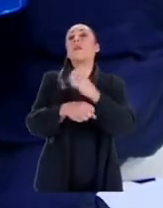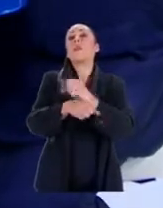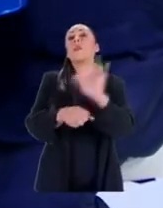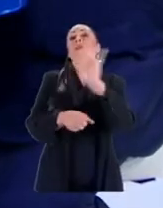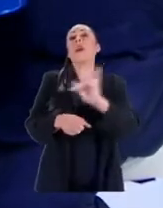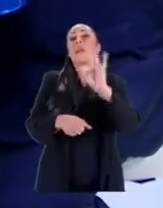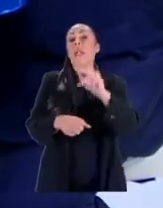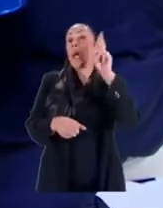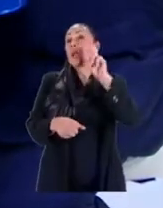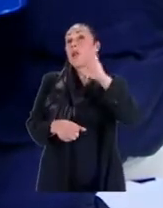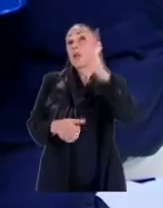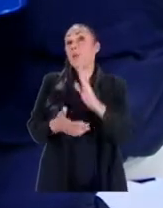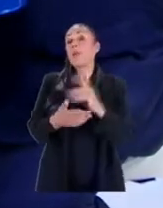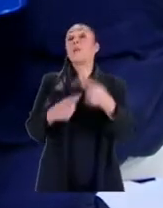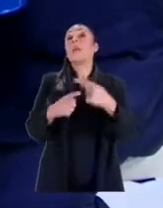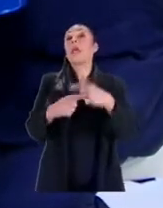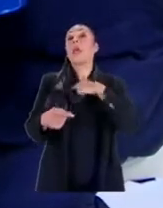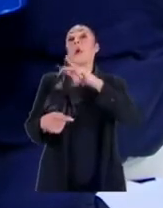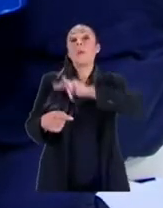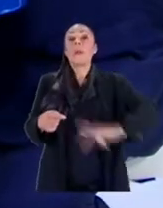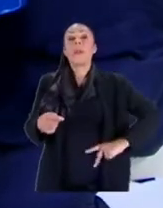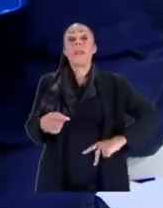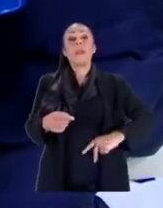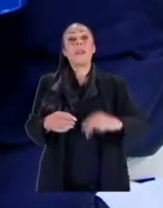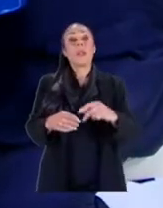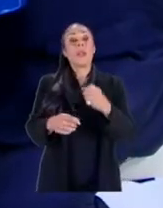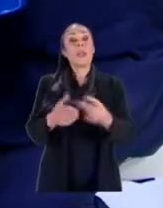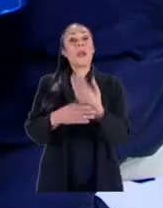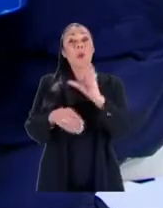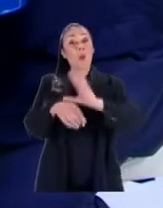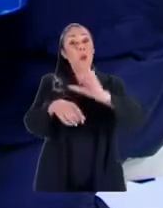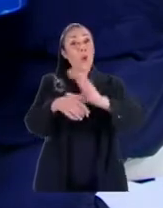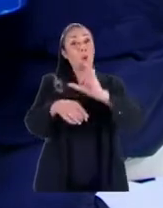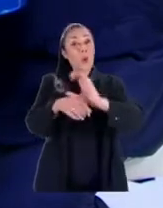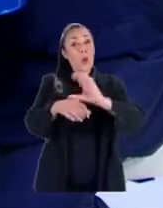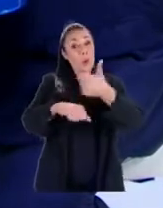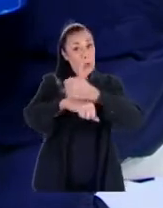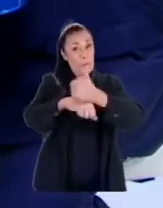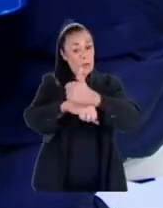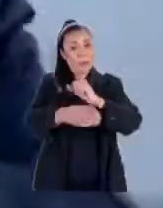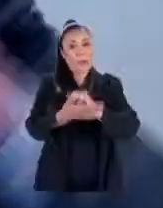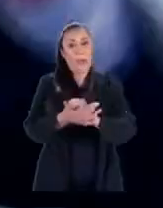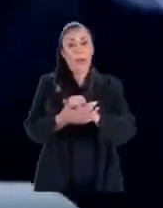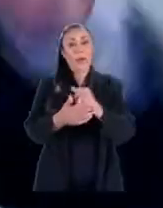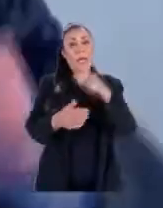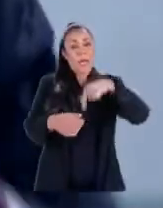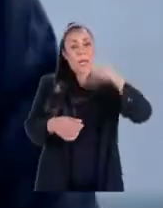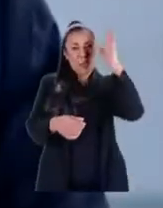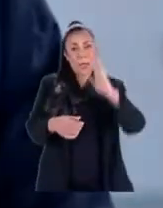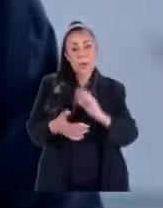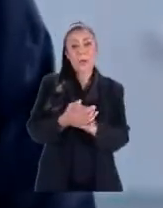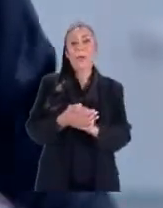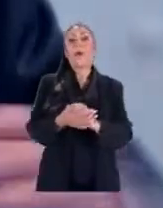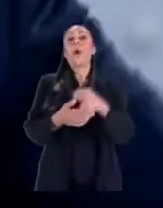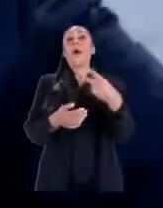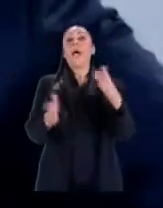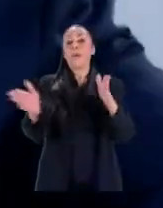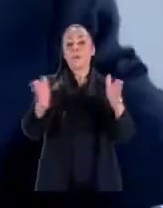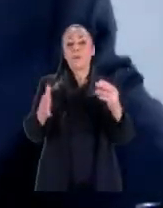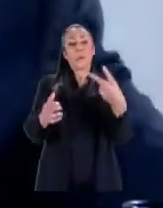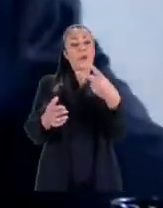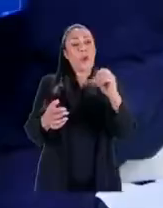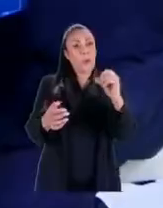Brasil? Por que, que eu sou o presidente que mais fiz escola técnica na história do Brasil? Por que, que de 2003 a 2015,